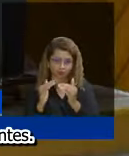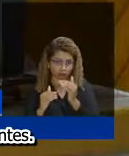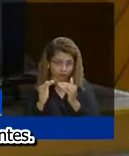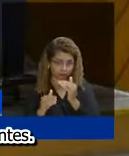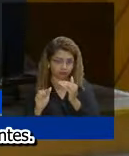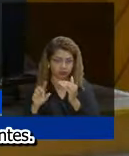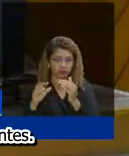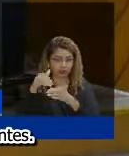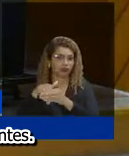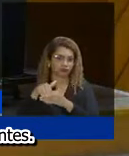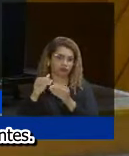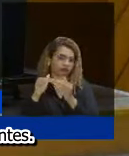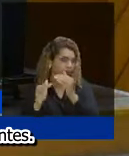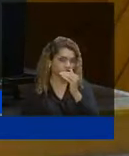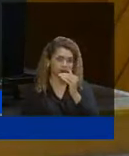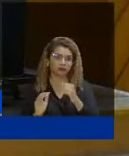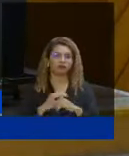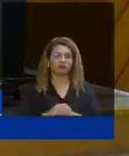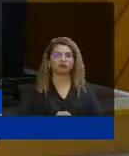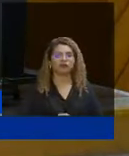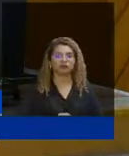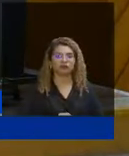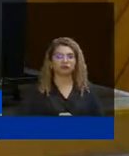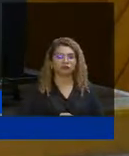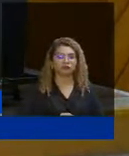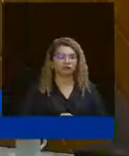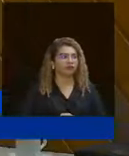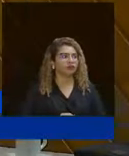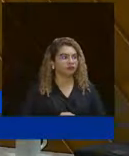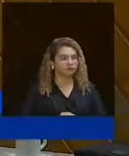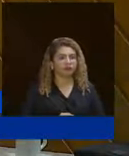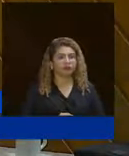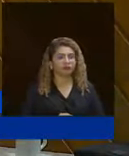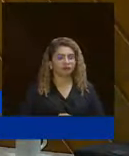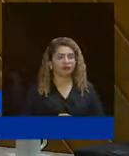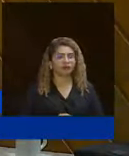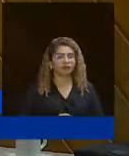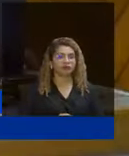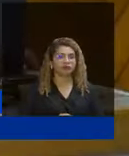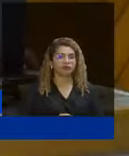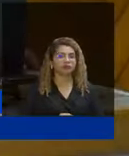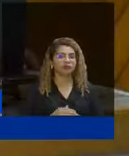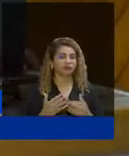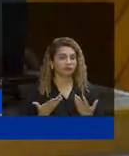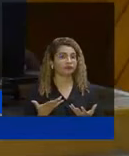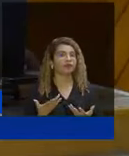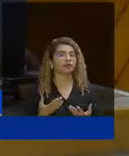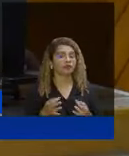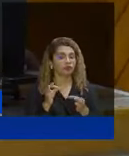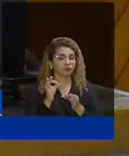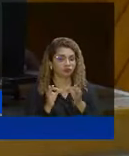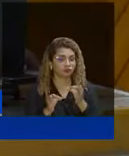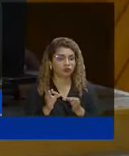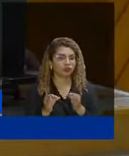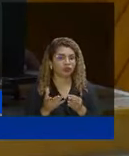Perdoe-me, Vossa Excelência dá efeitos infringentes. É que Vossa Exatamente. Dá efeitos infringentes, então,